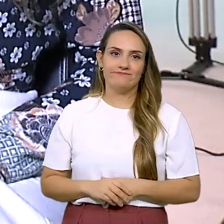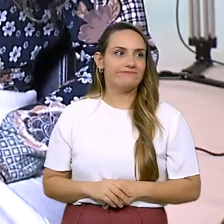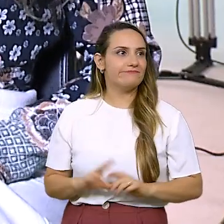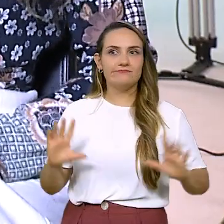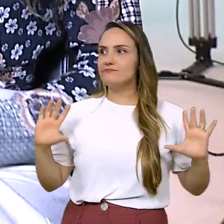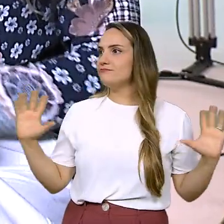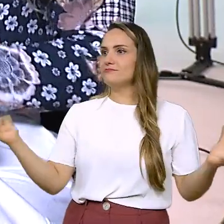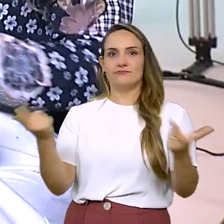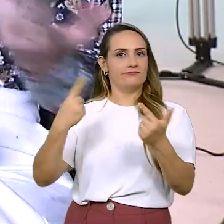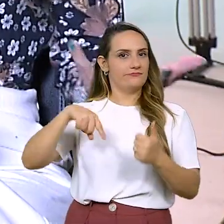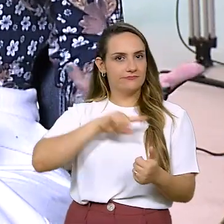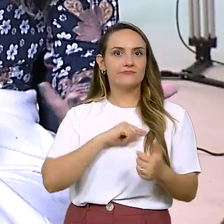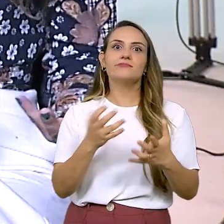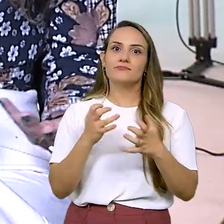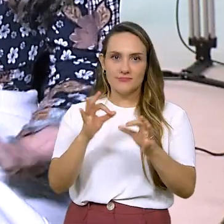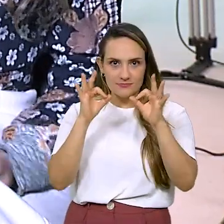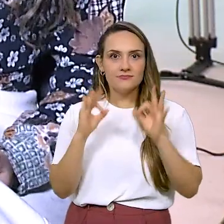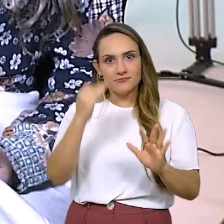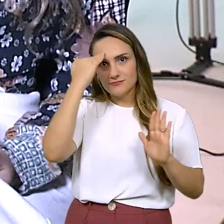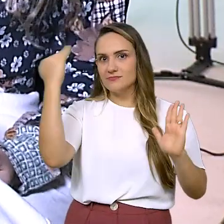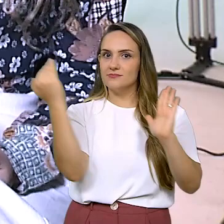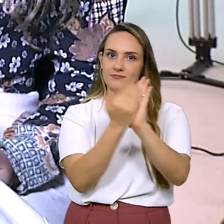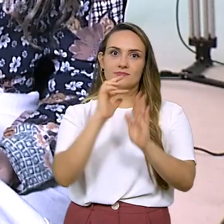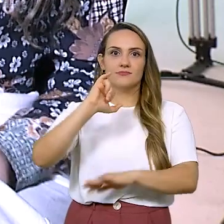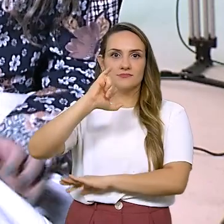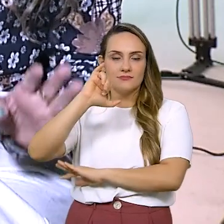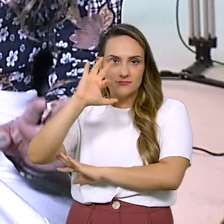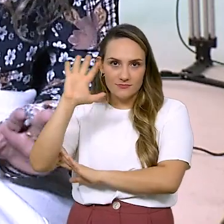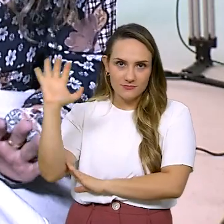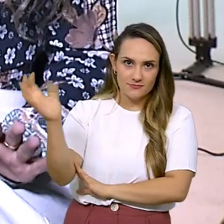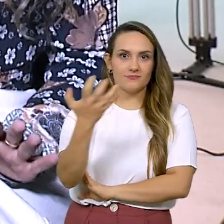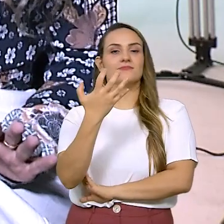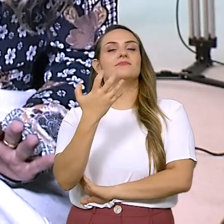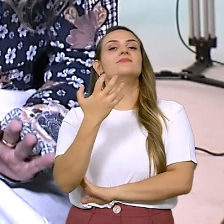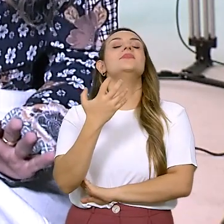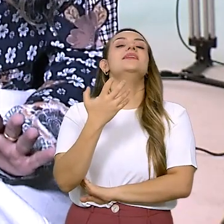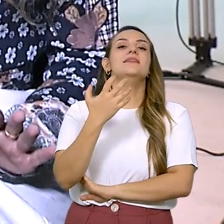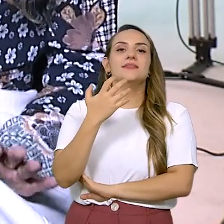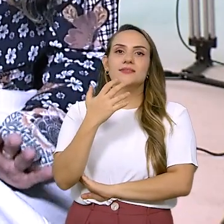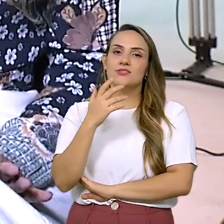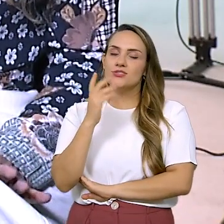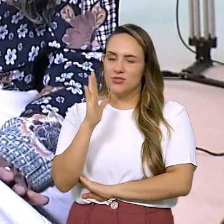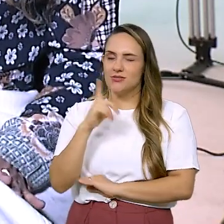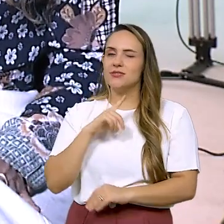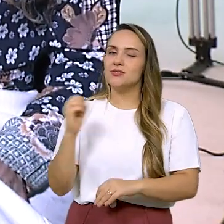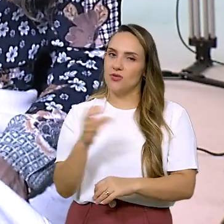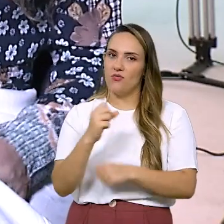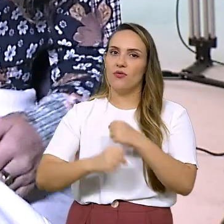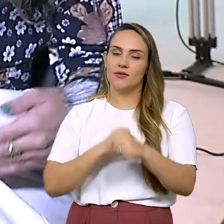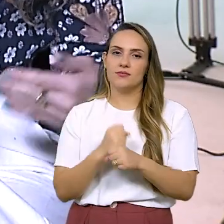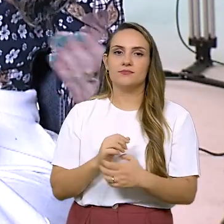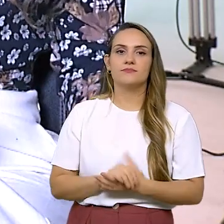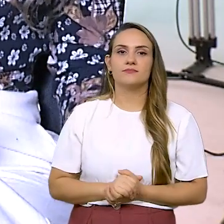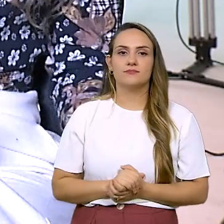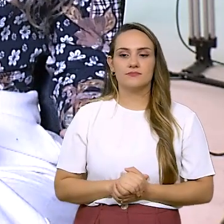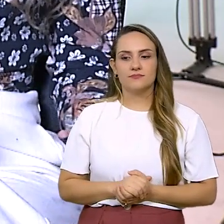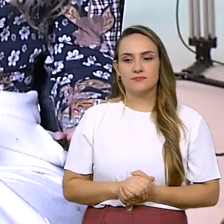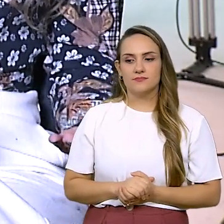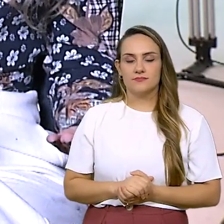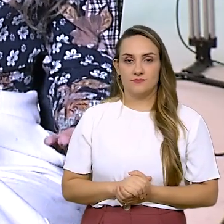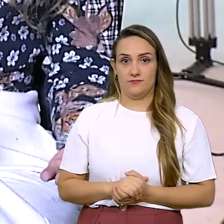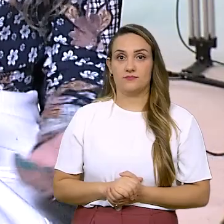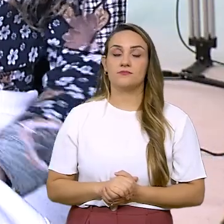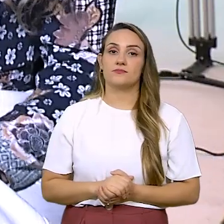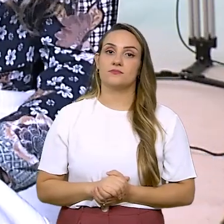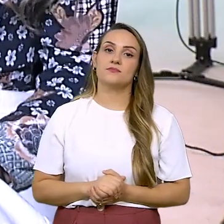importante e, na verdade, todos nós queremos estar em dia com o fisco, já de olho nesse ano que está chegando. Na verdade,